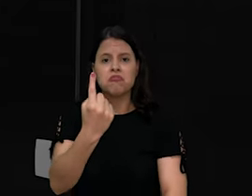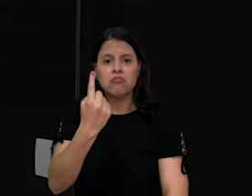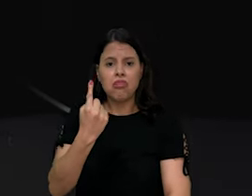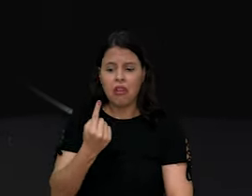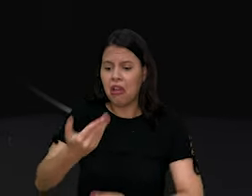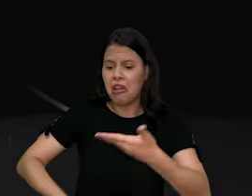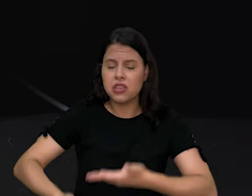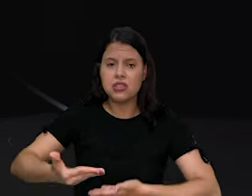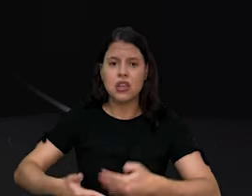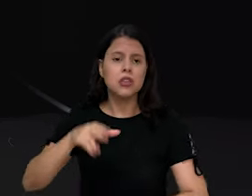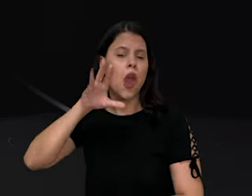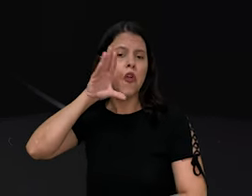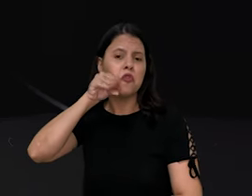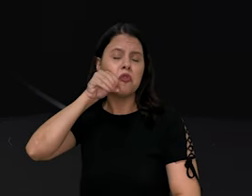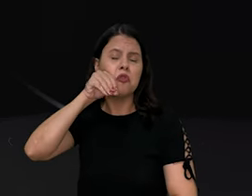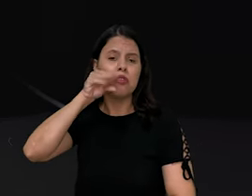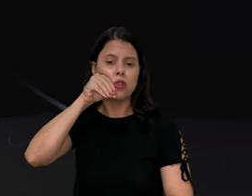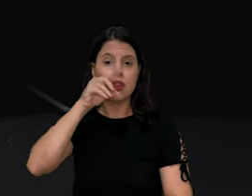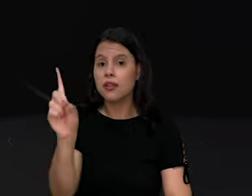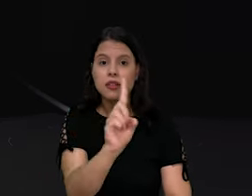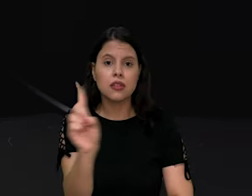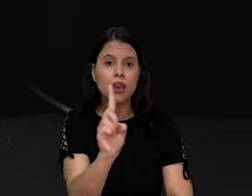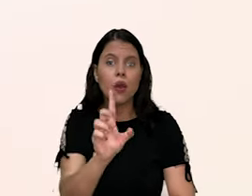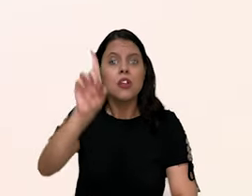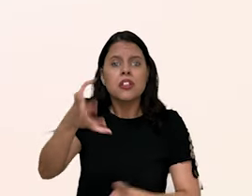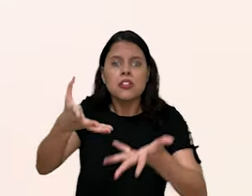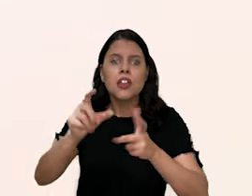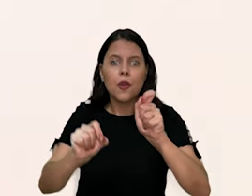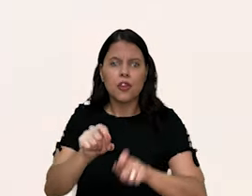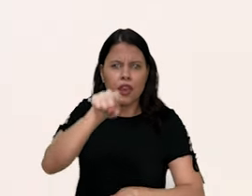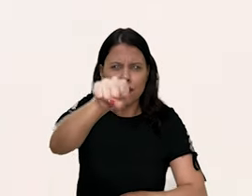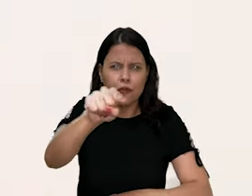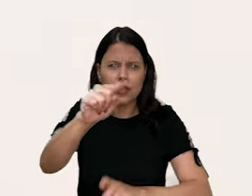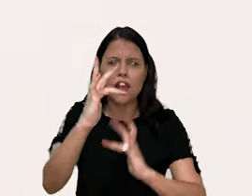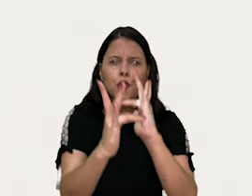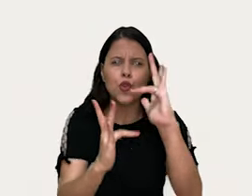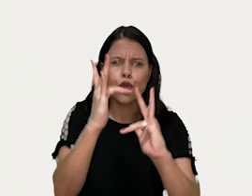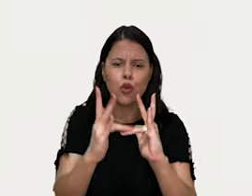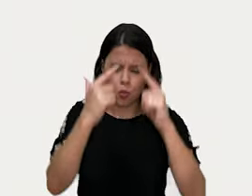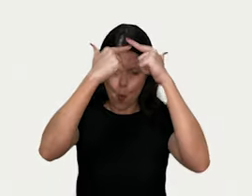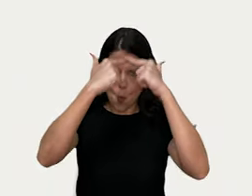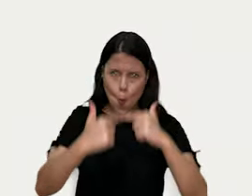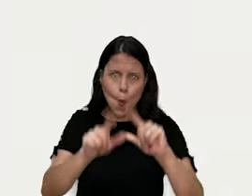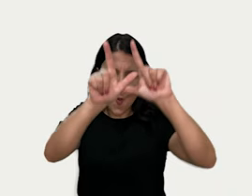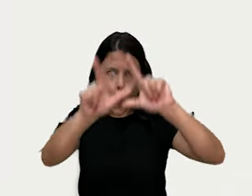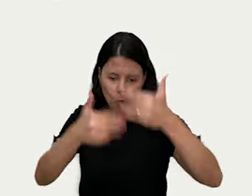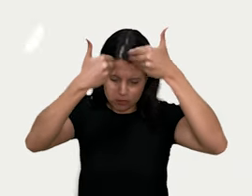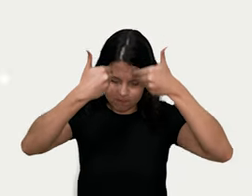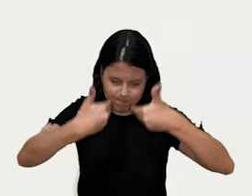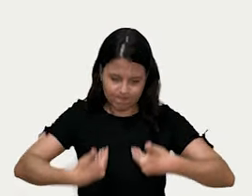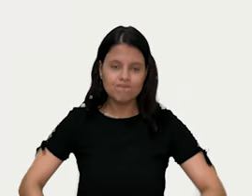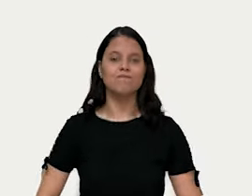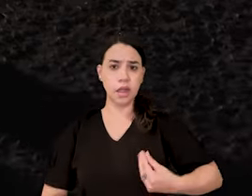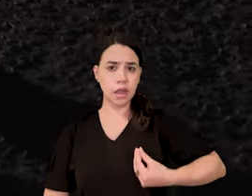não quer encontrar uma funcionária eficiente na terra. Ele quer encontrar a sua noiva, limpa e